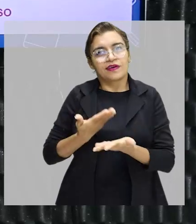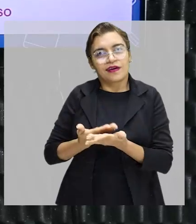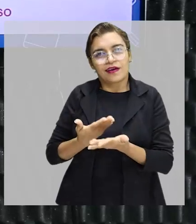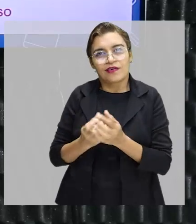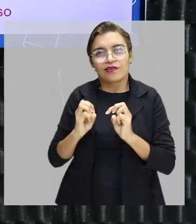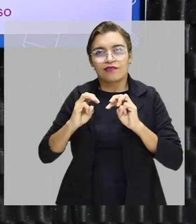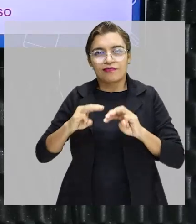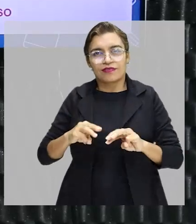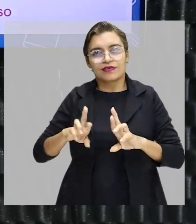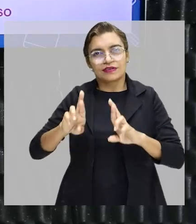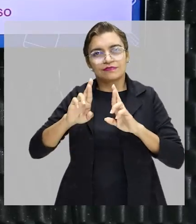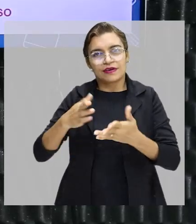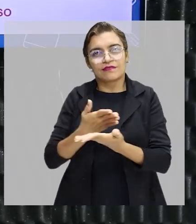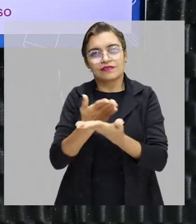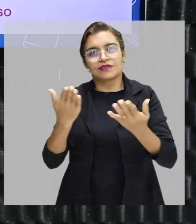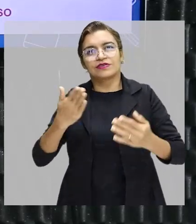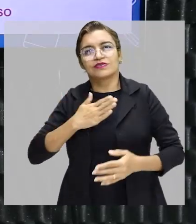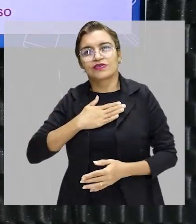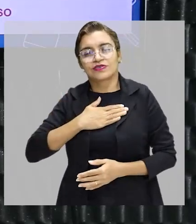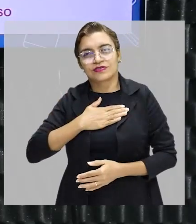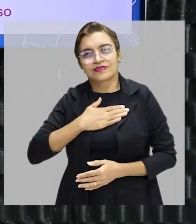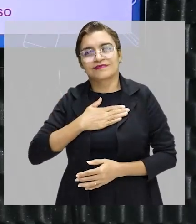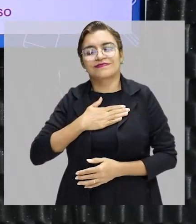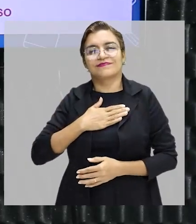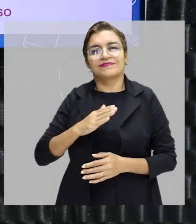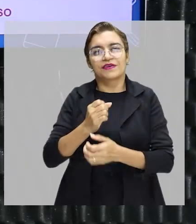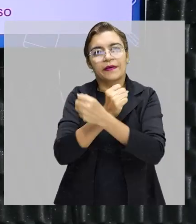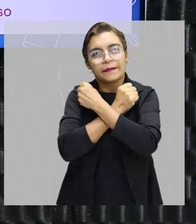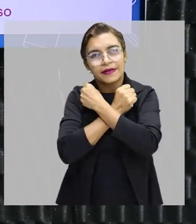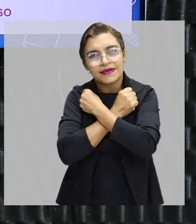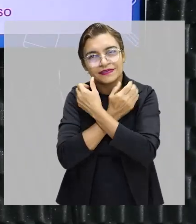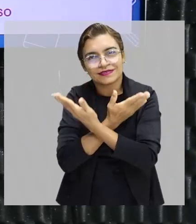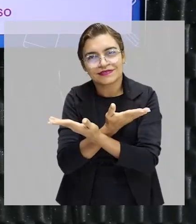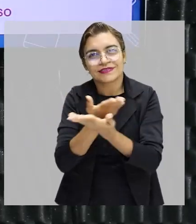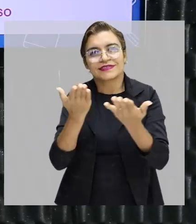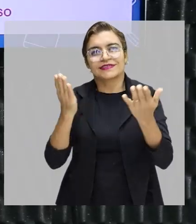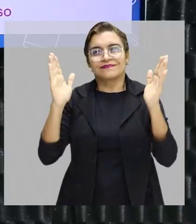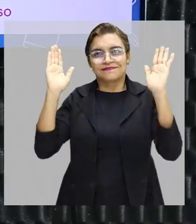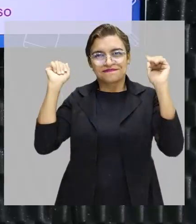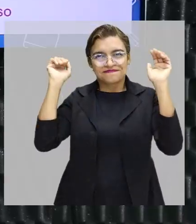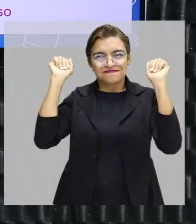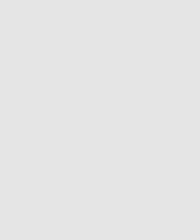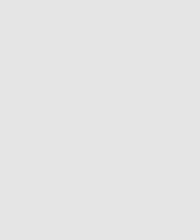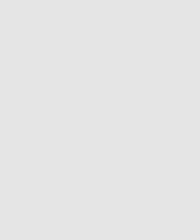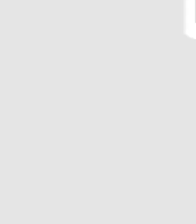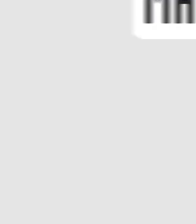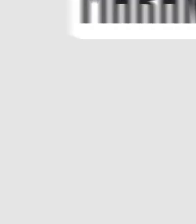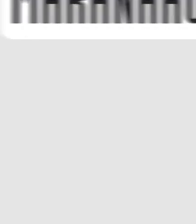gostado. Ficando por aqui, turma. Forte abraço. Valeu!